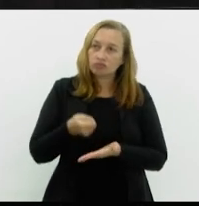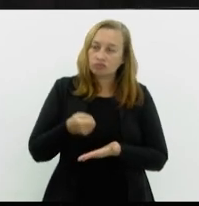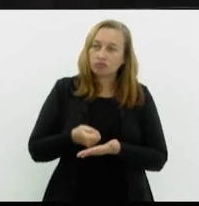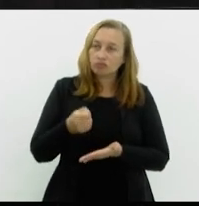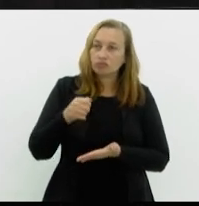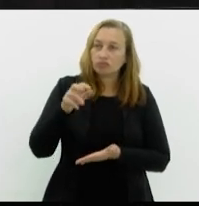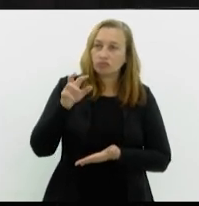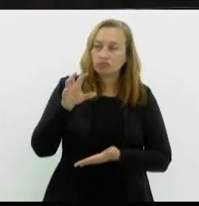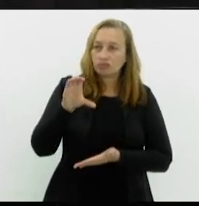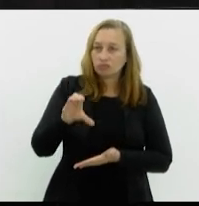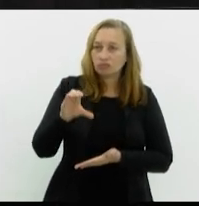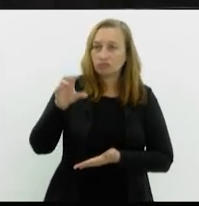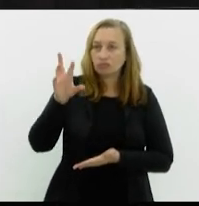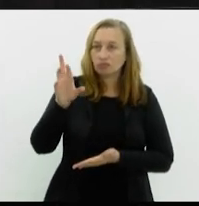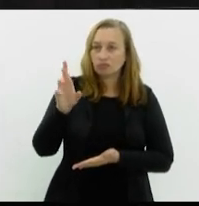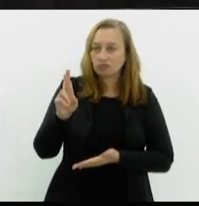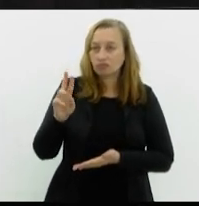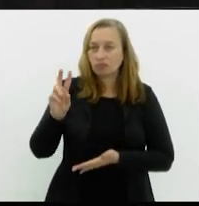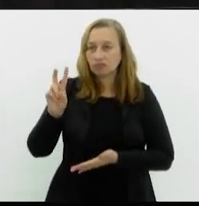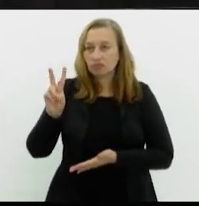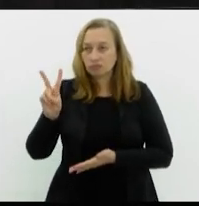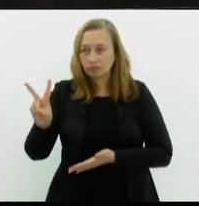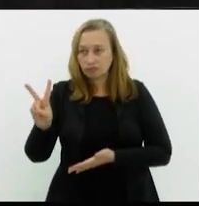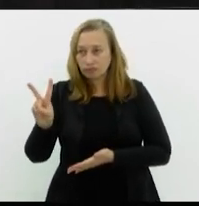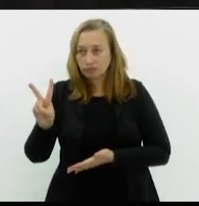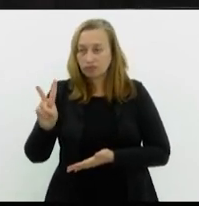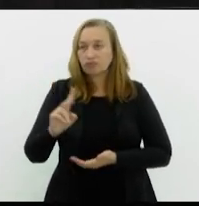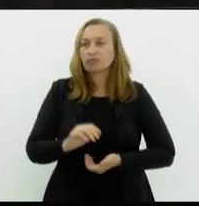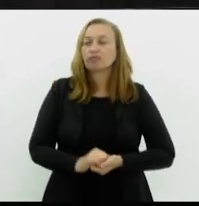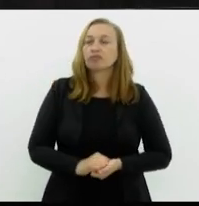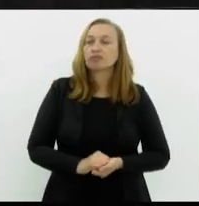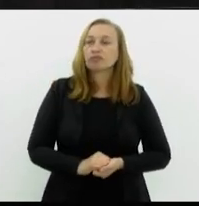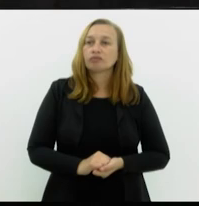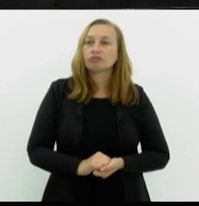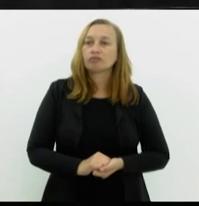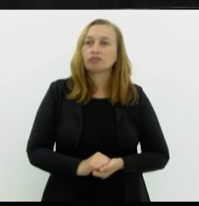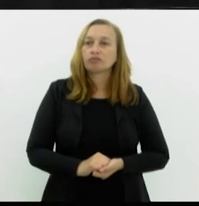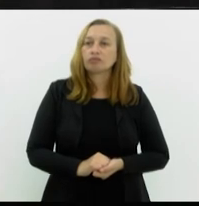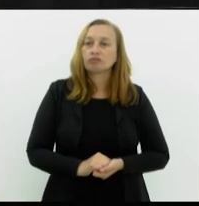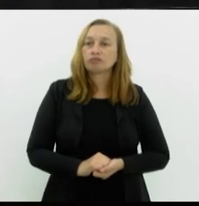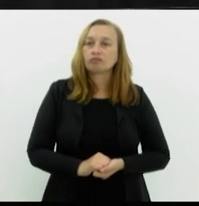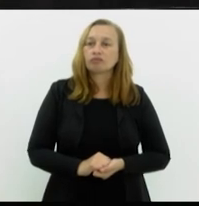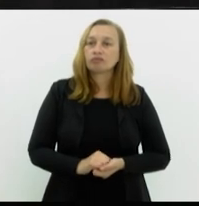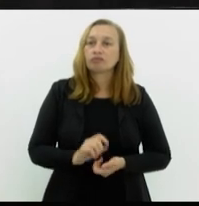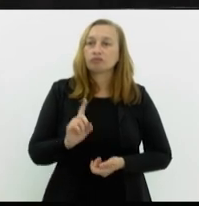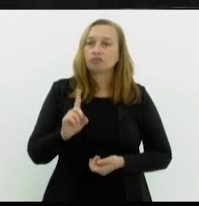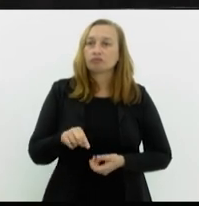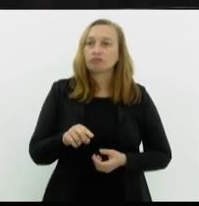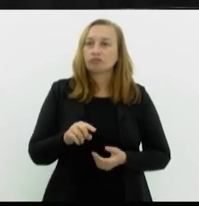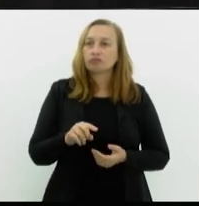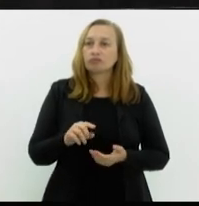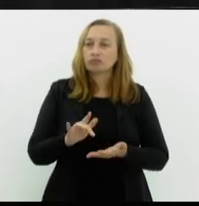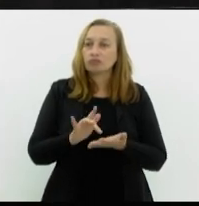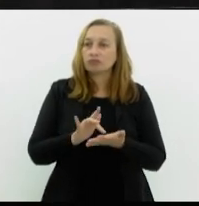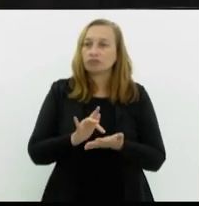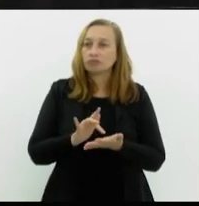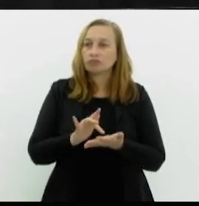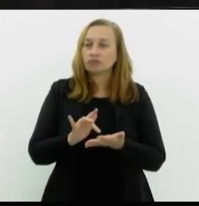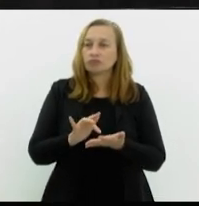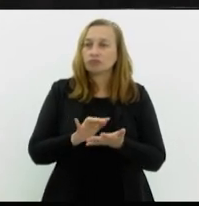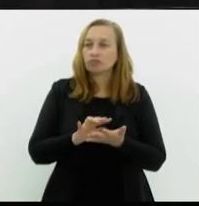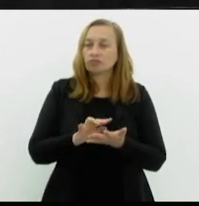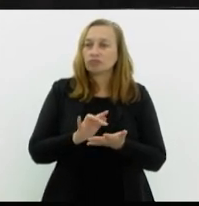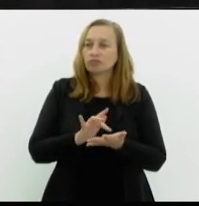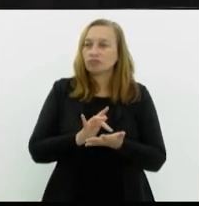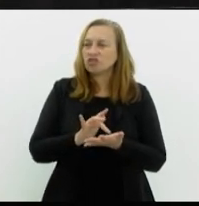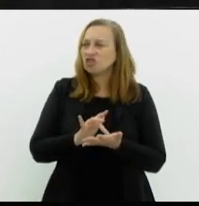CRLV quando emitido por meio digital, que por arrasto também